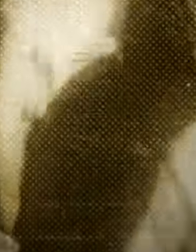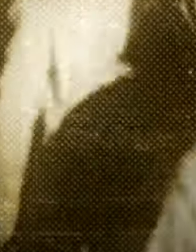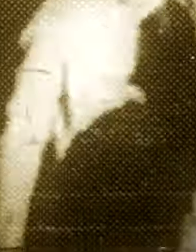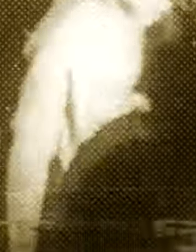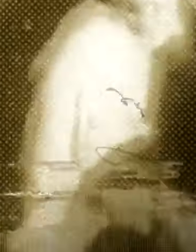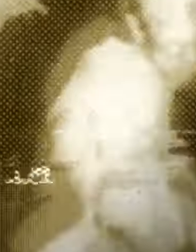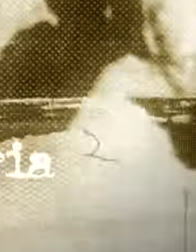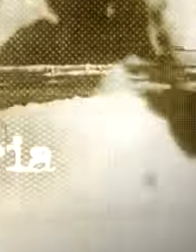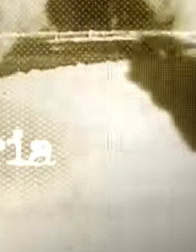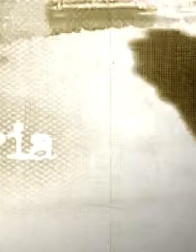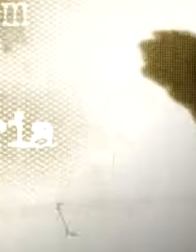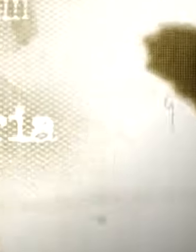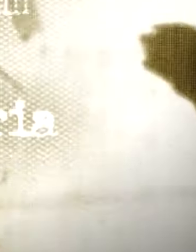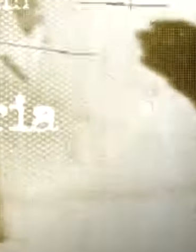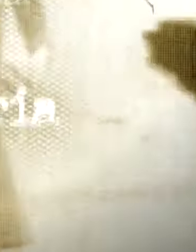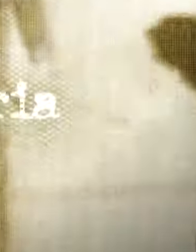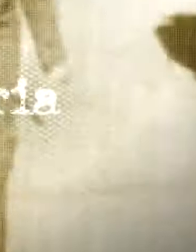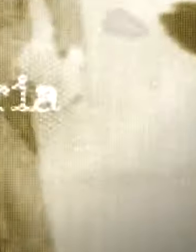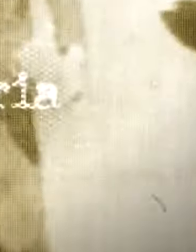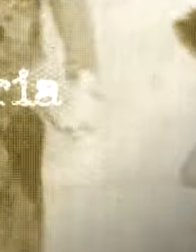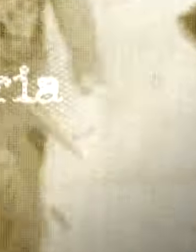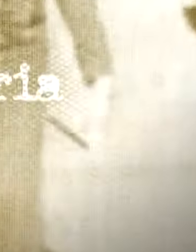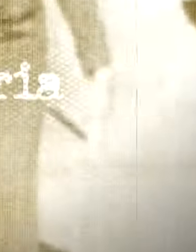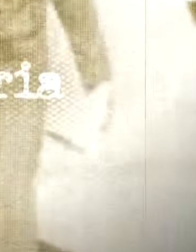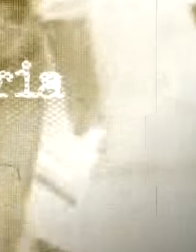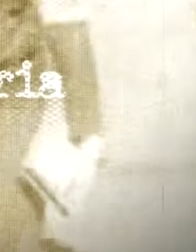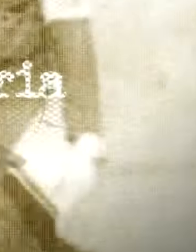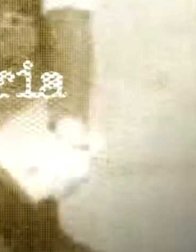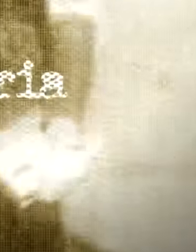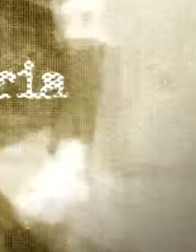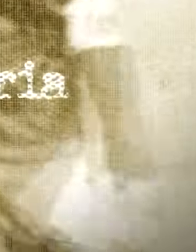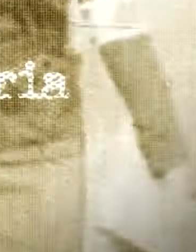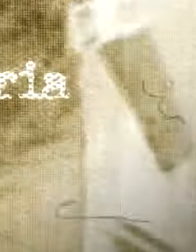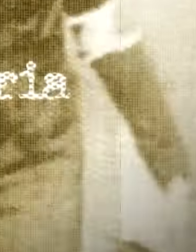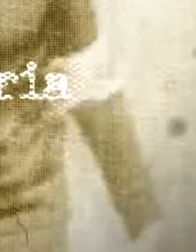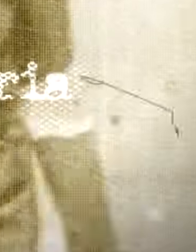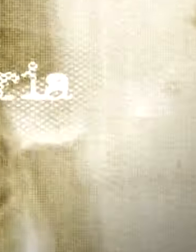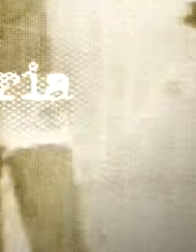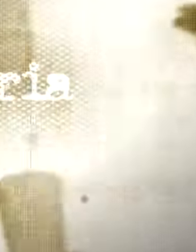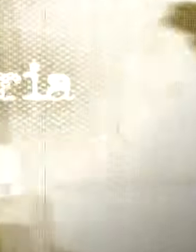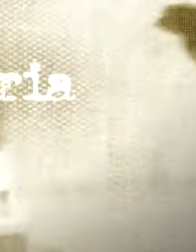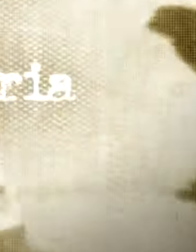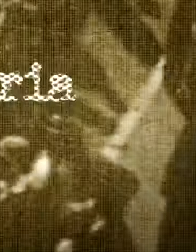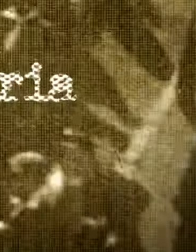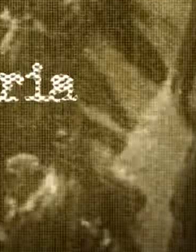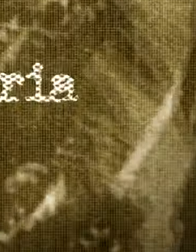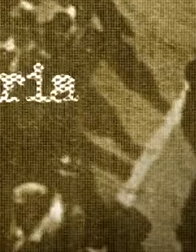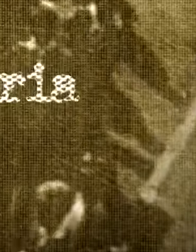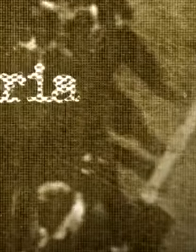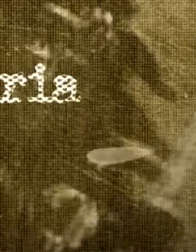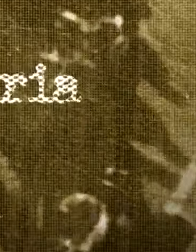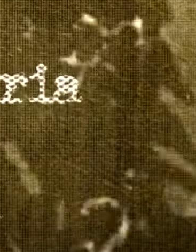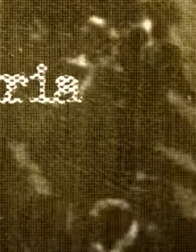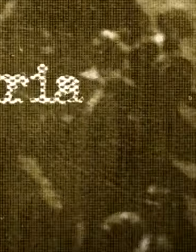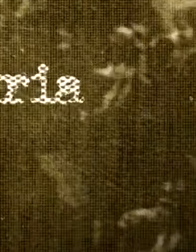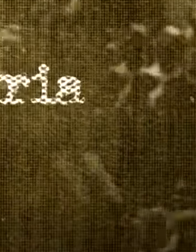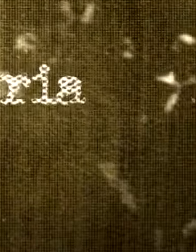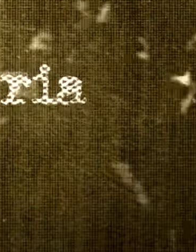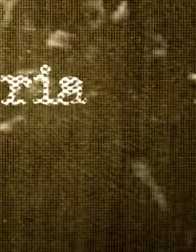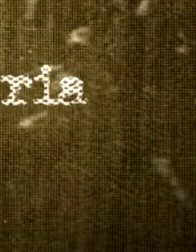nossa terra, vi-me arrebatado pela Revolução de 1932, que me parecia um